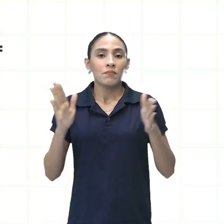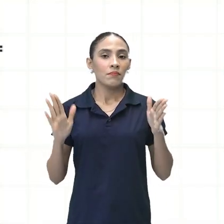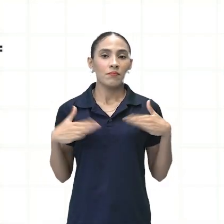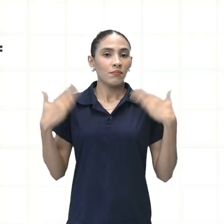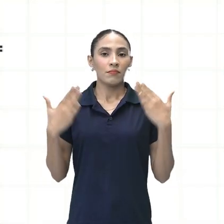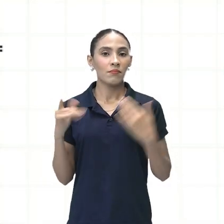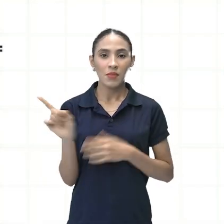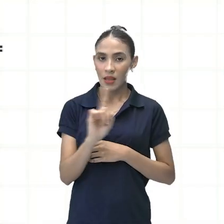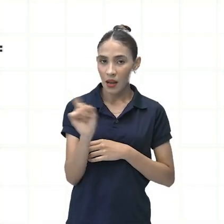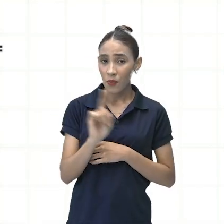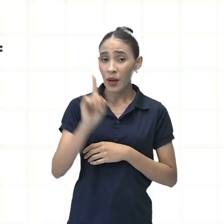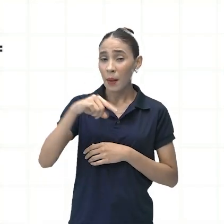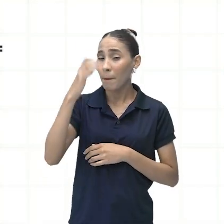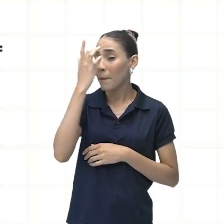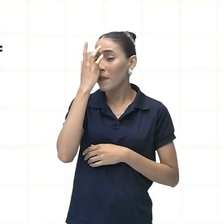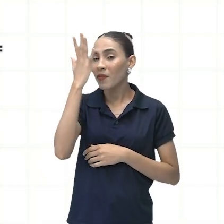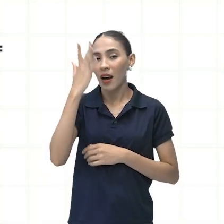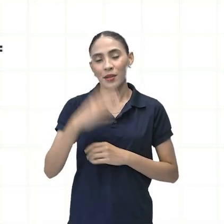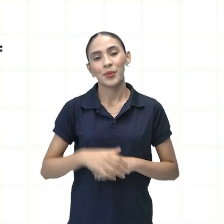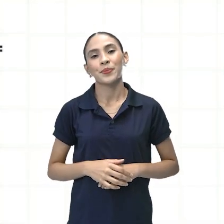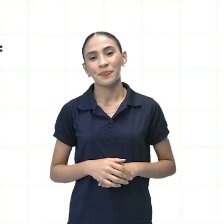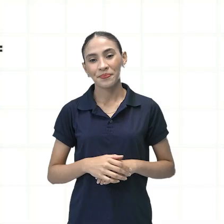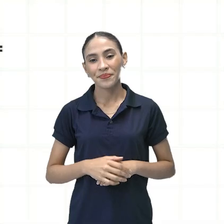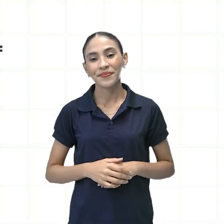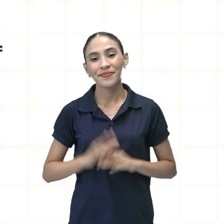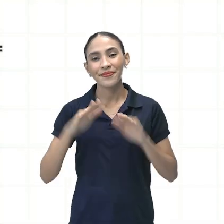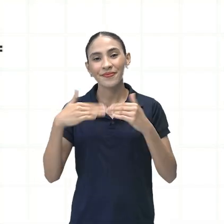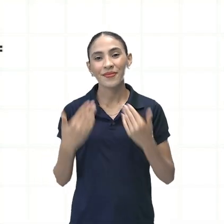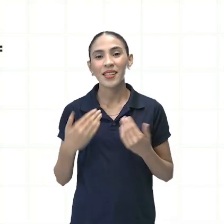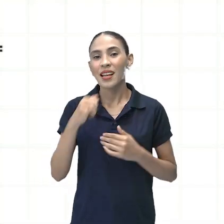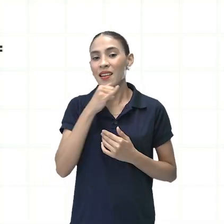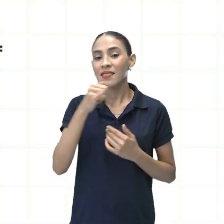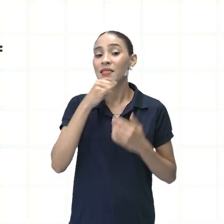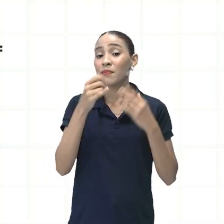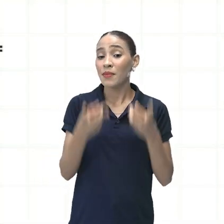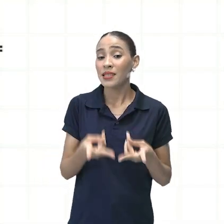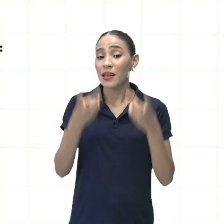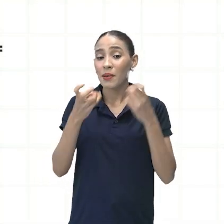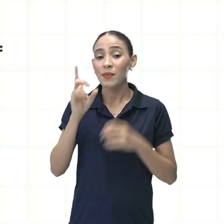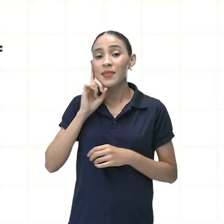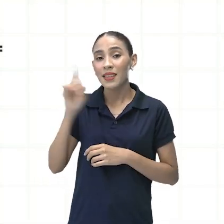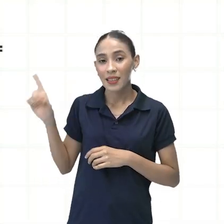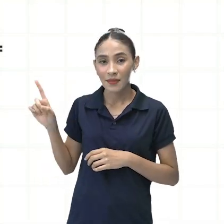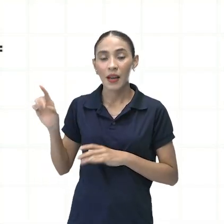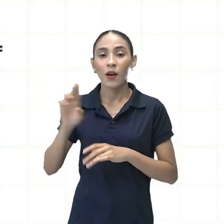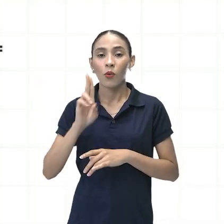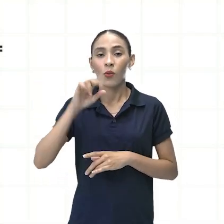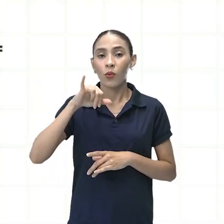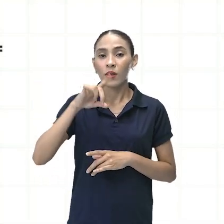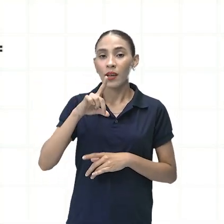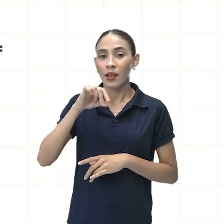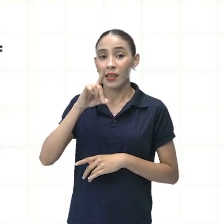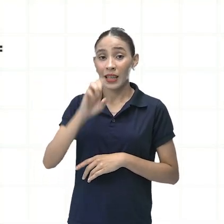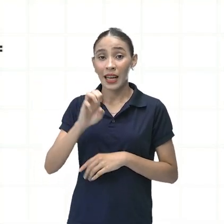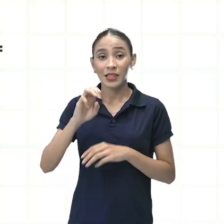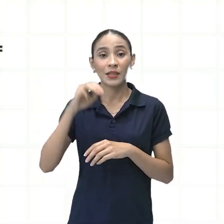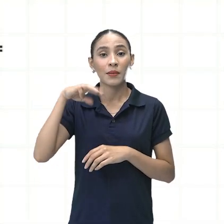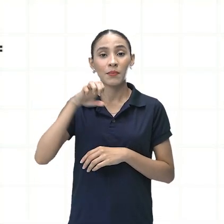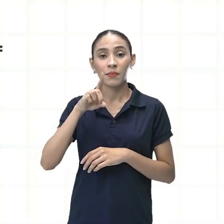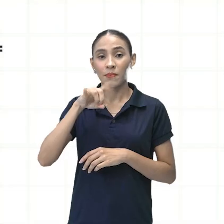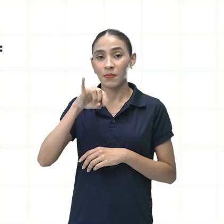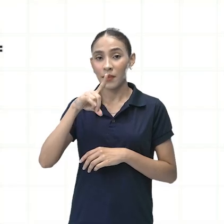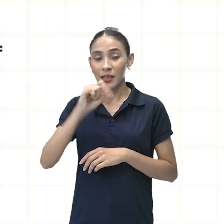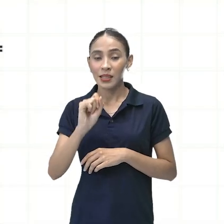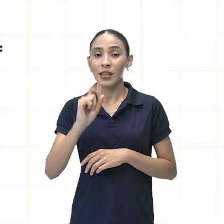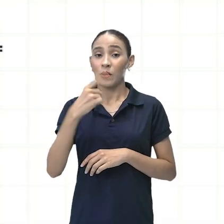assuste, porque é mais fácil do que parece, como nós acabamos de perceber. Então, essa unidade de medida atômica, nós utilizamos